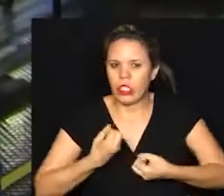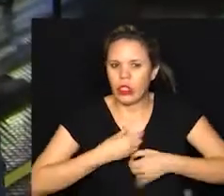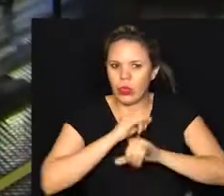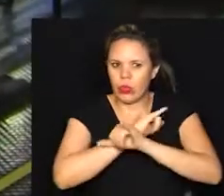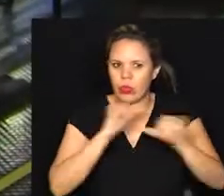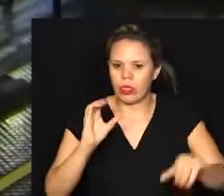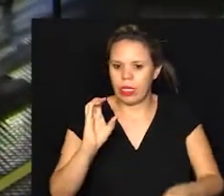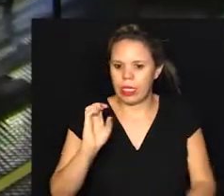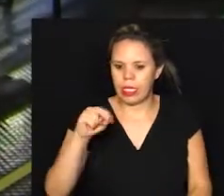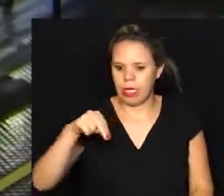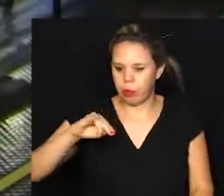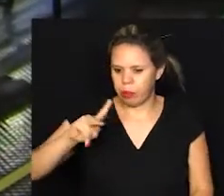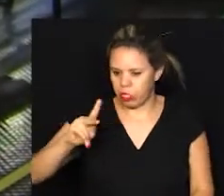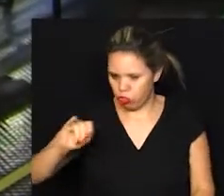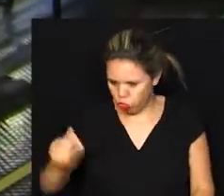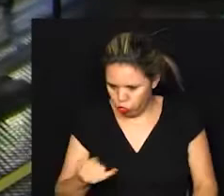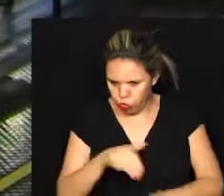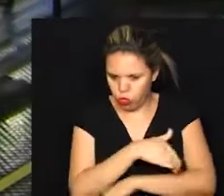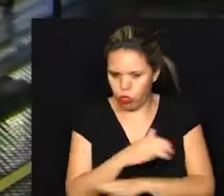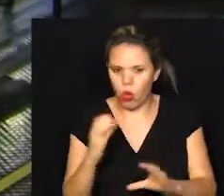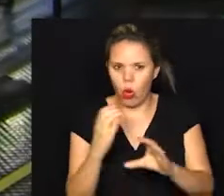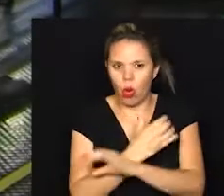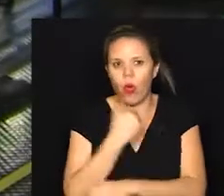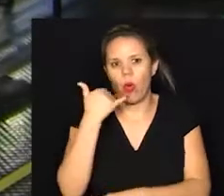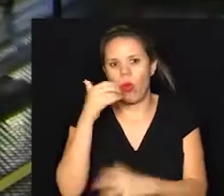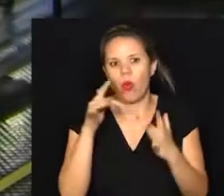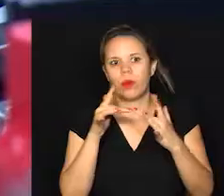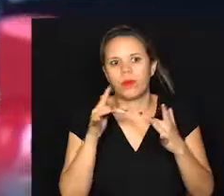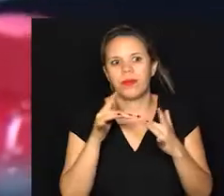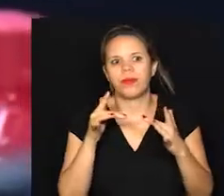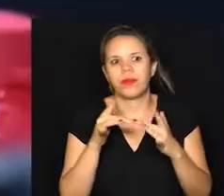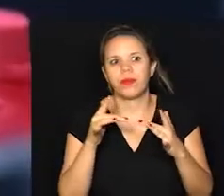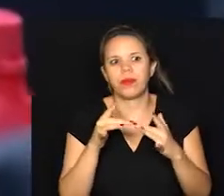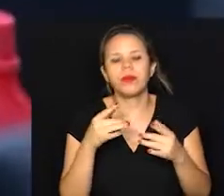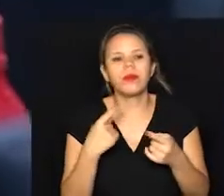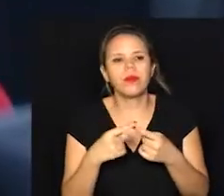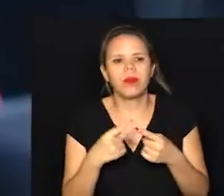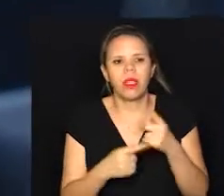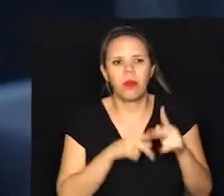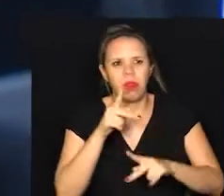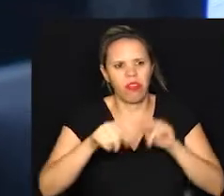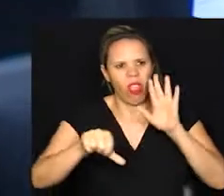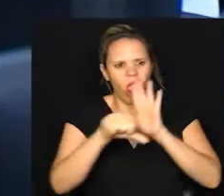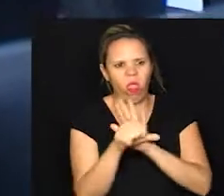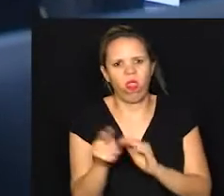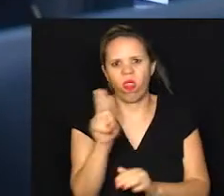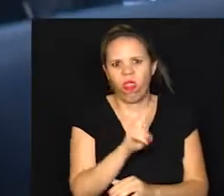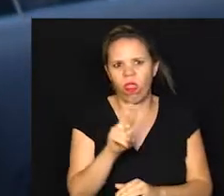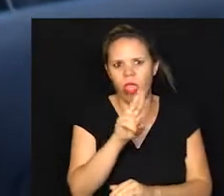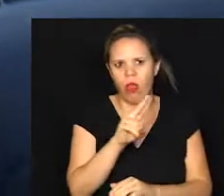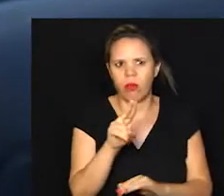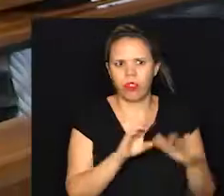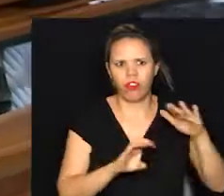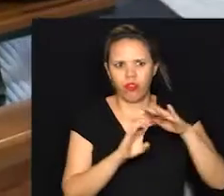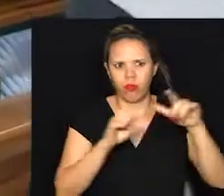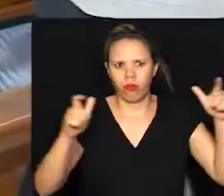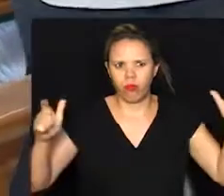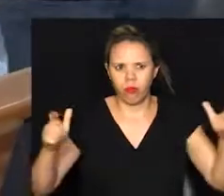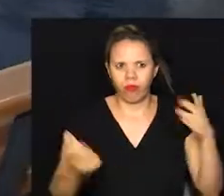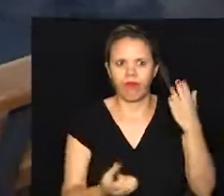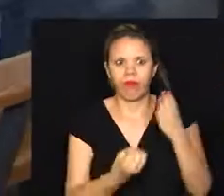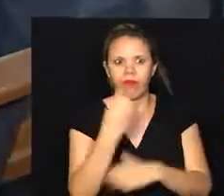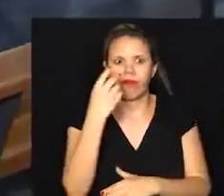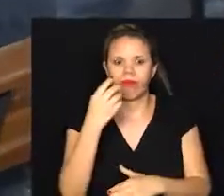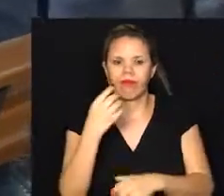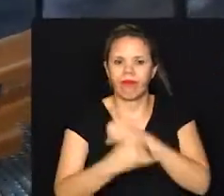informar CNPJ, endereço completo e o telefone para contato. Tudo porque criminosos usam o nome de grandes empresas e